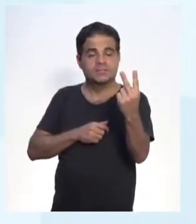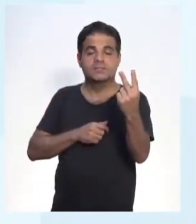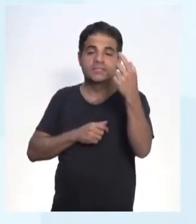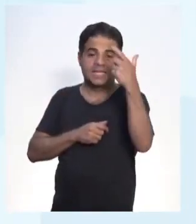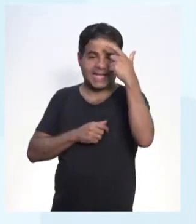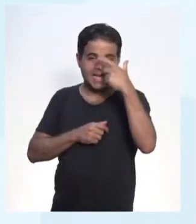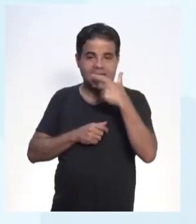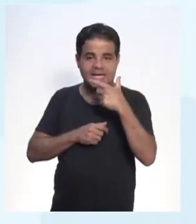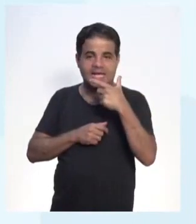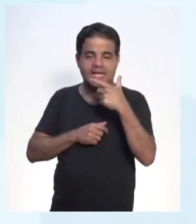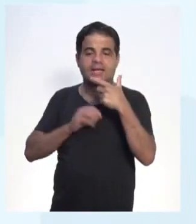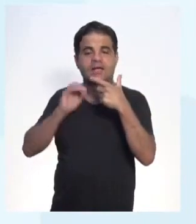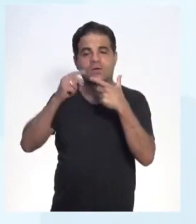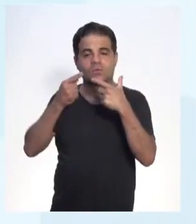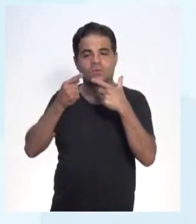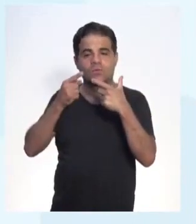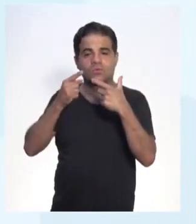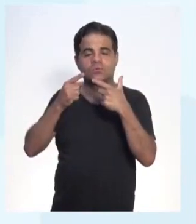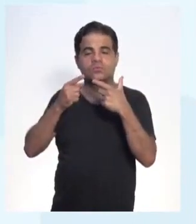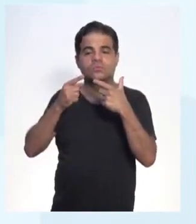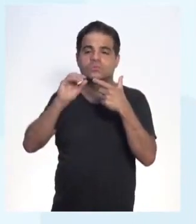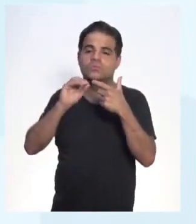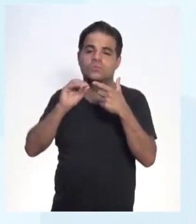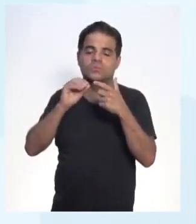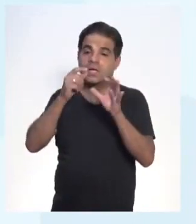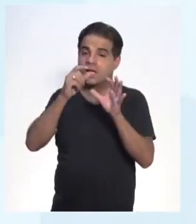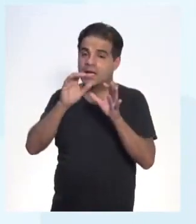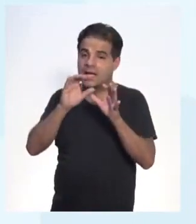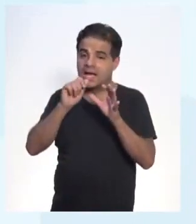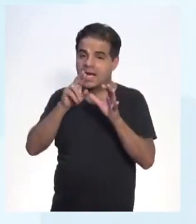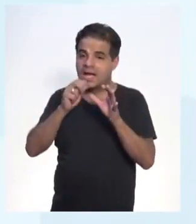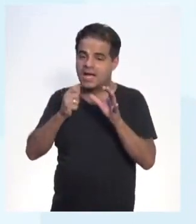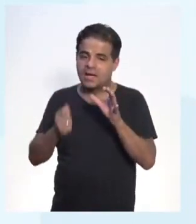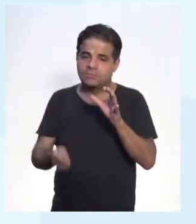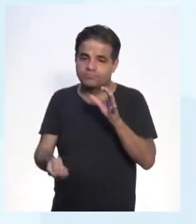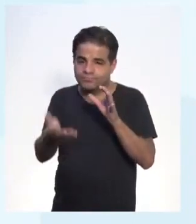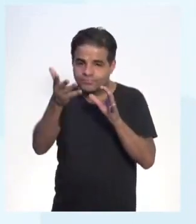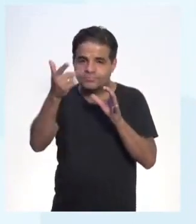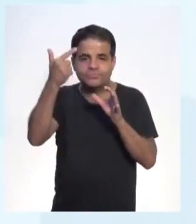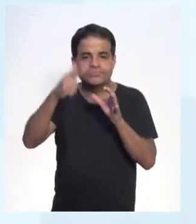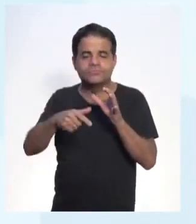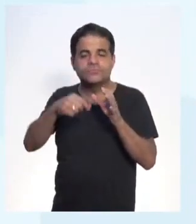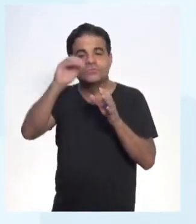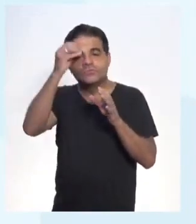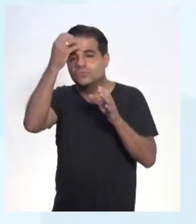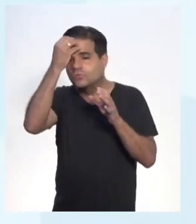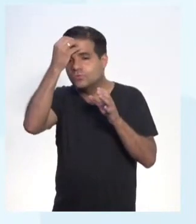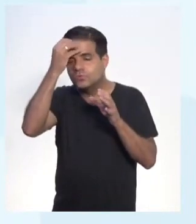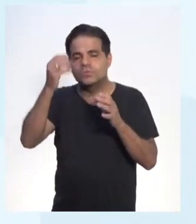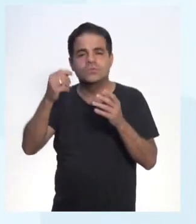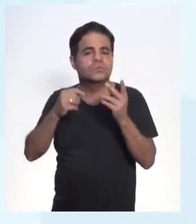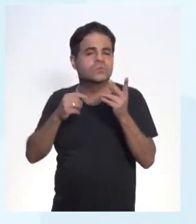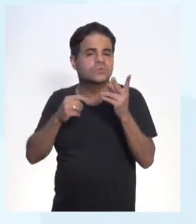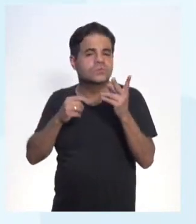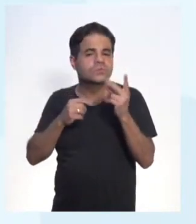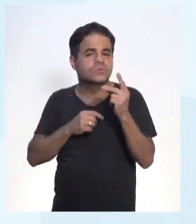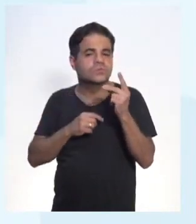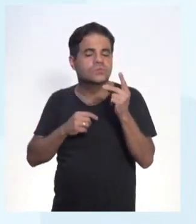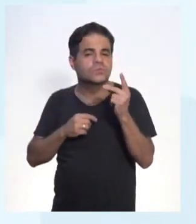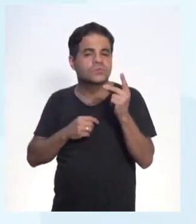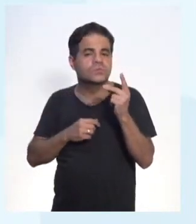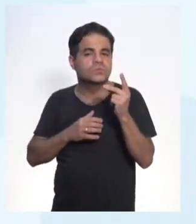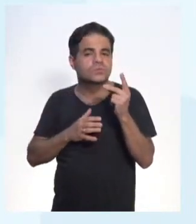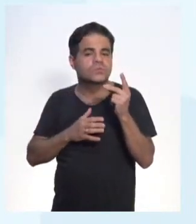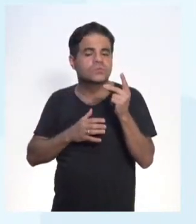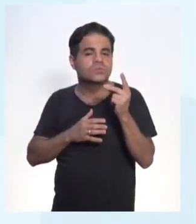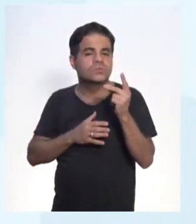ou coroa. Peguei a moeda e lanço de novo. Quantas opções eu tenho para o segundo